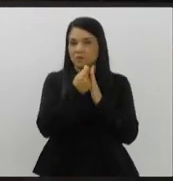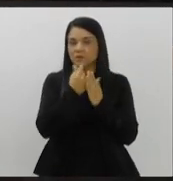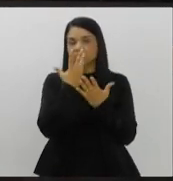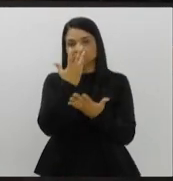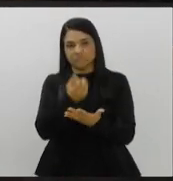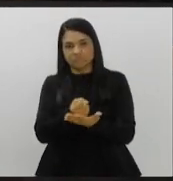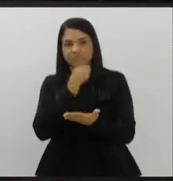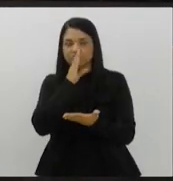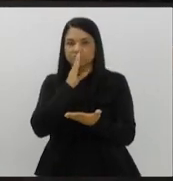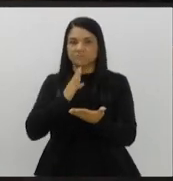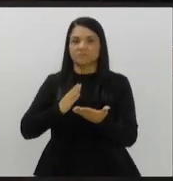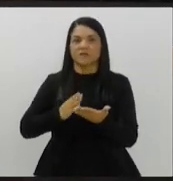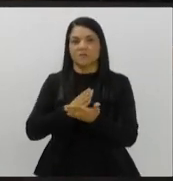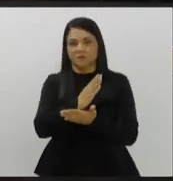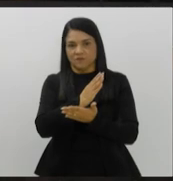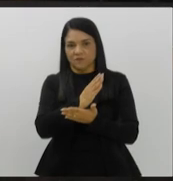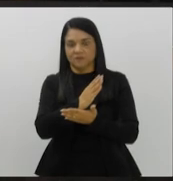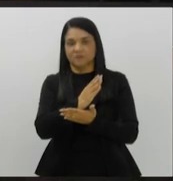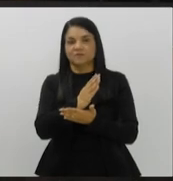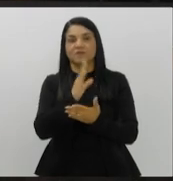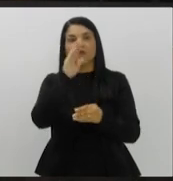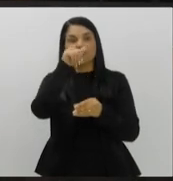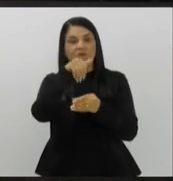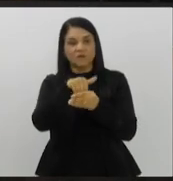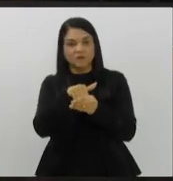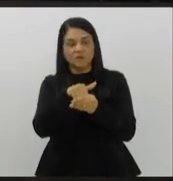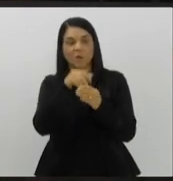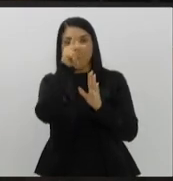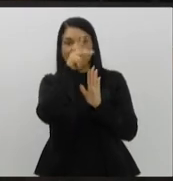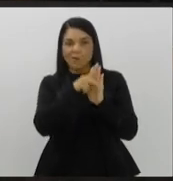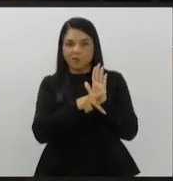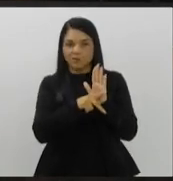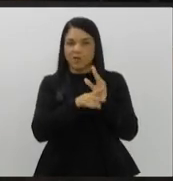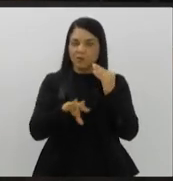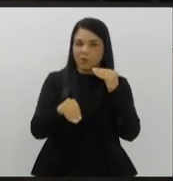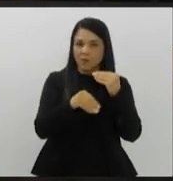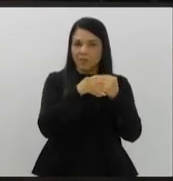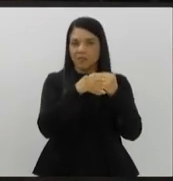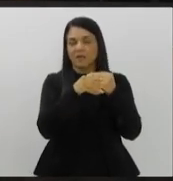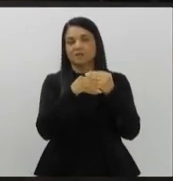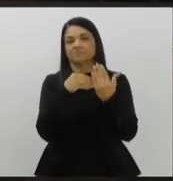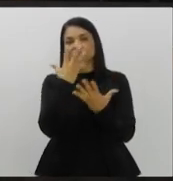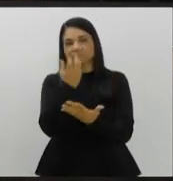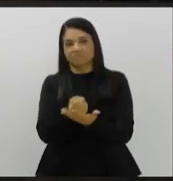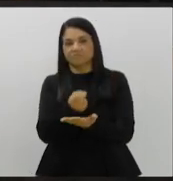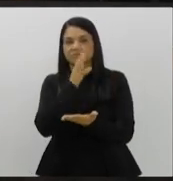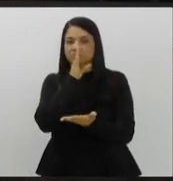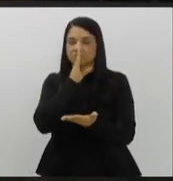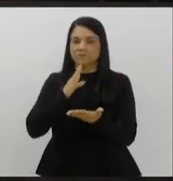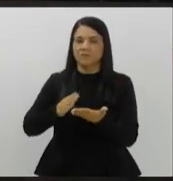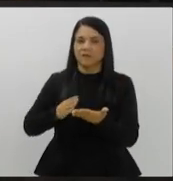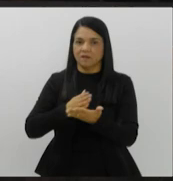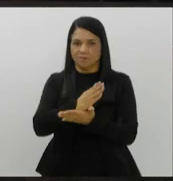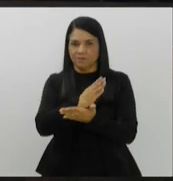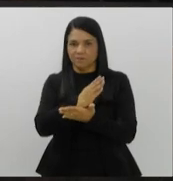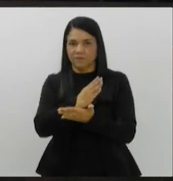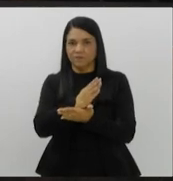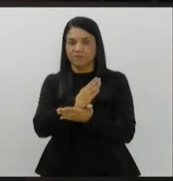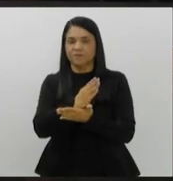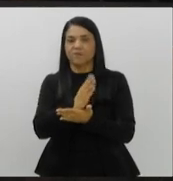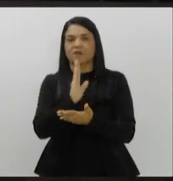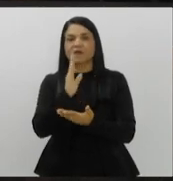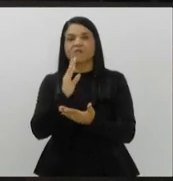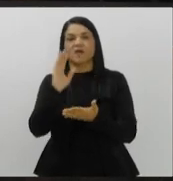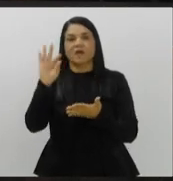aprovam, permaneçam como estão. Aprovado. Em votação, o projeto assim emendado. Senhores que aprovam, permaneçam como estão. Aprovado.